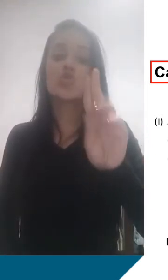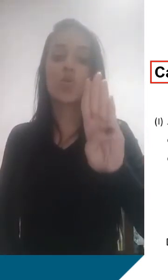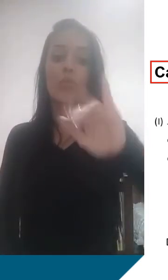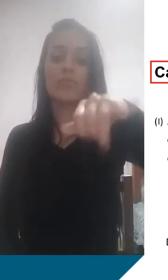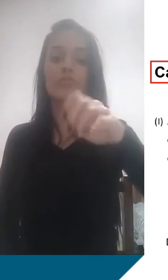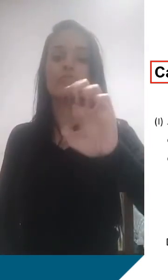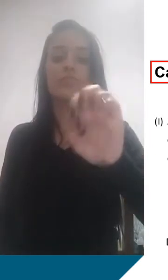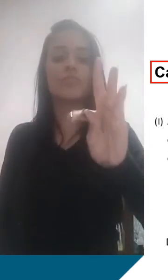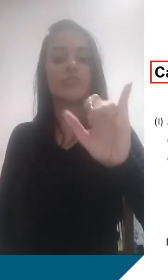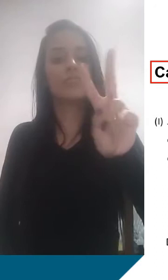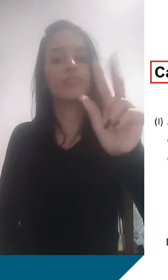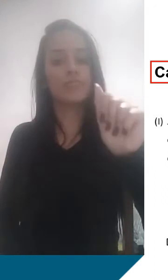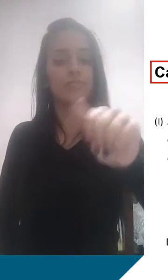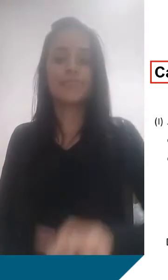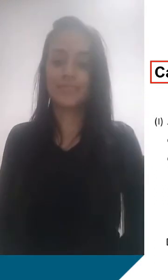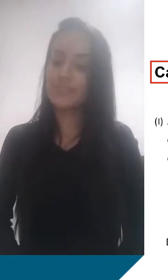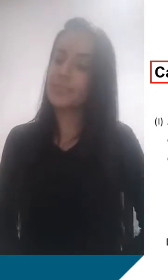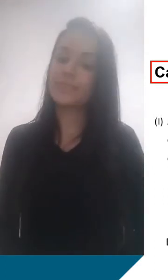descrição subjetiva.